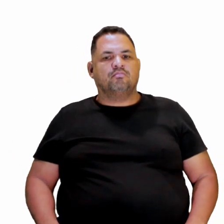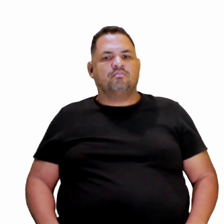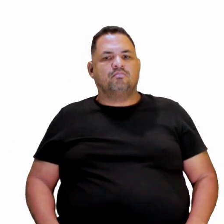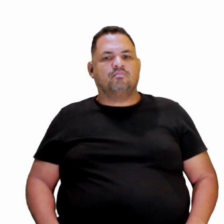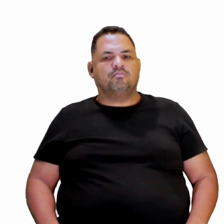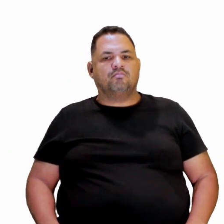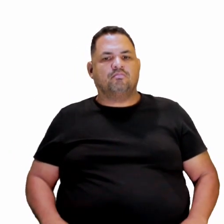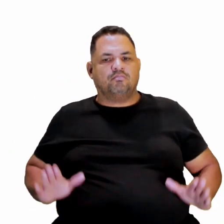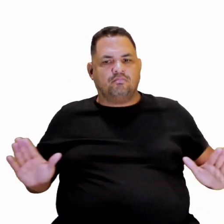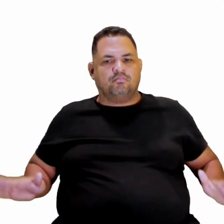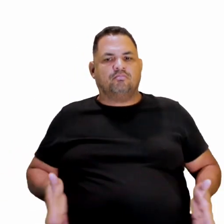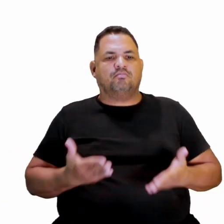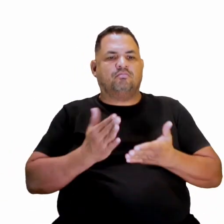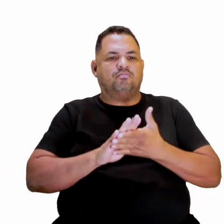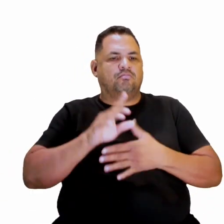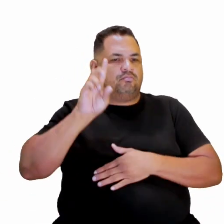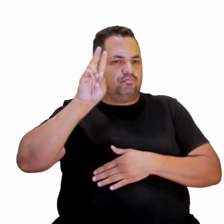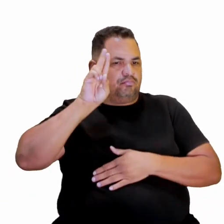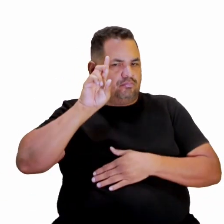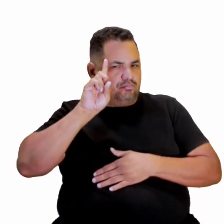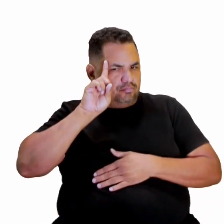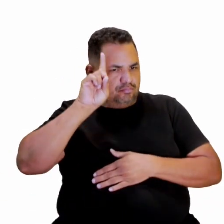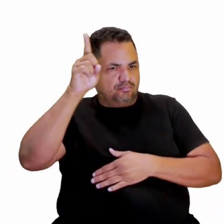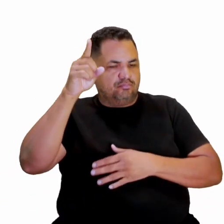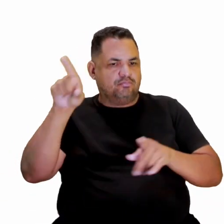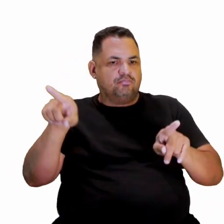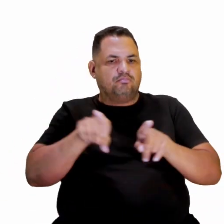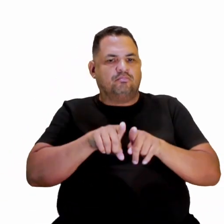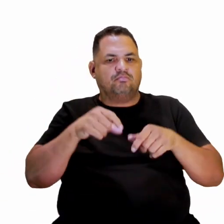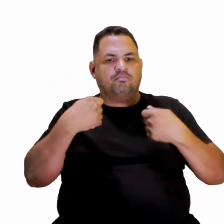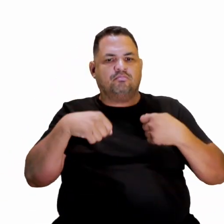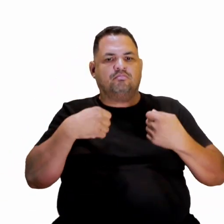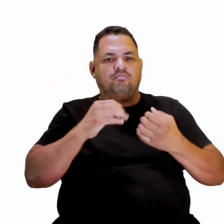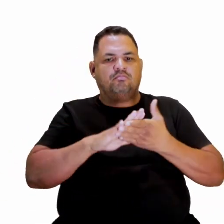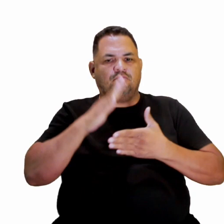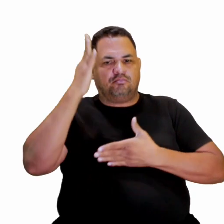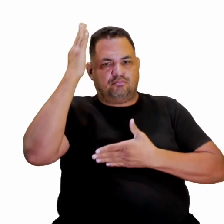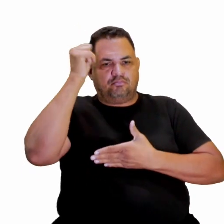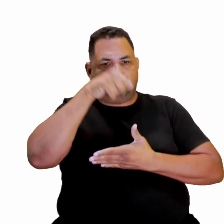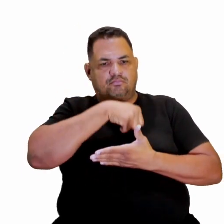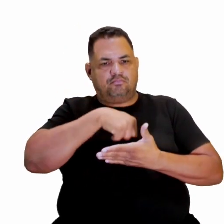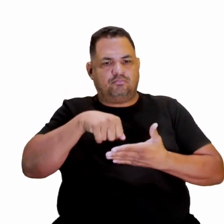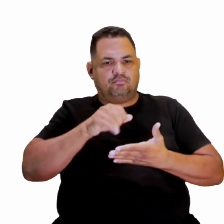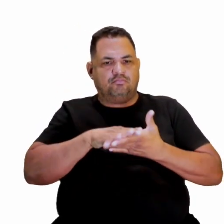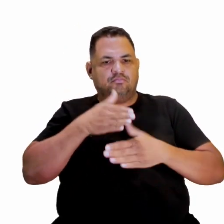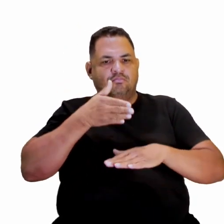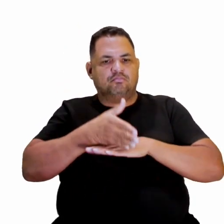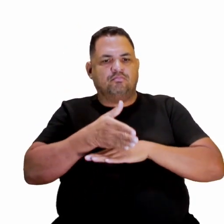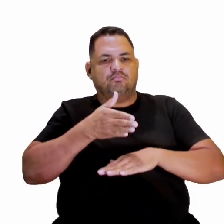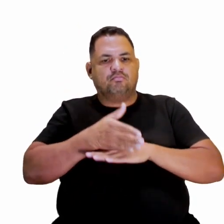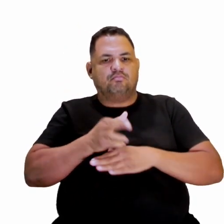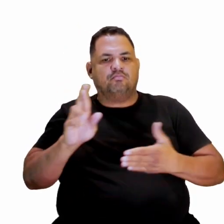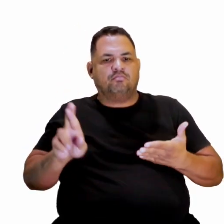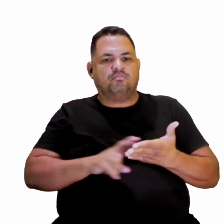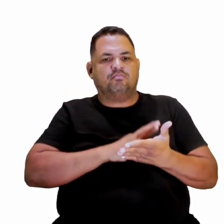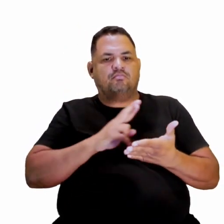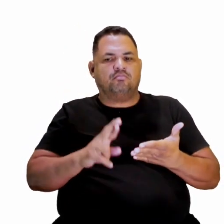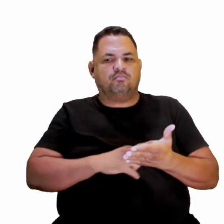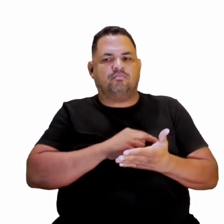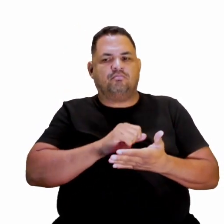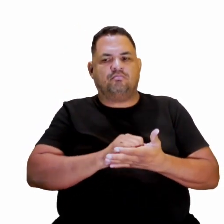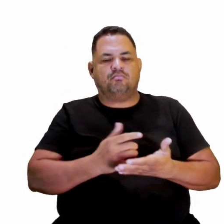te empurra a ser criativo também. É necessário dominar a escrita acadêmica para participar da